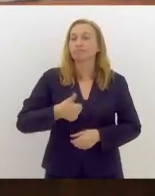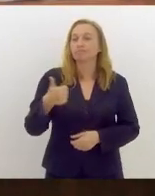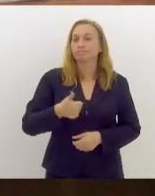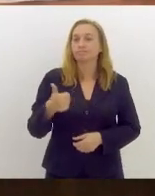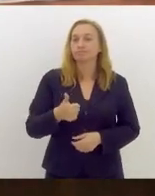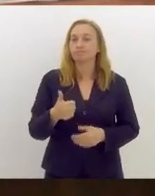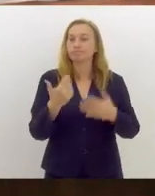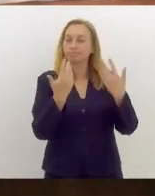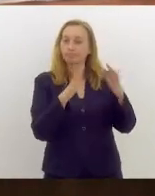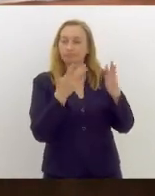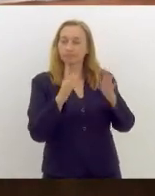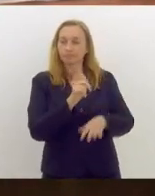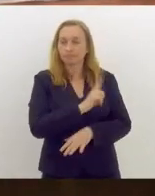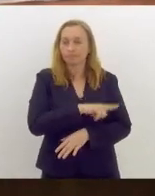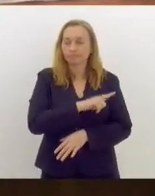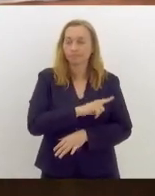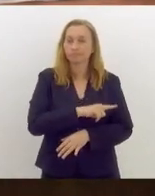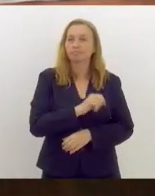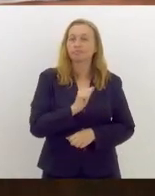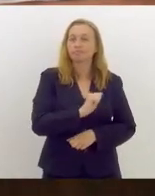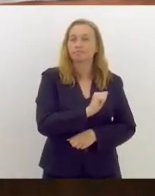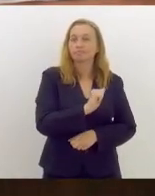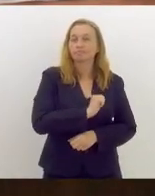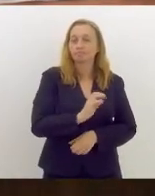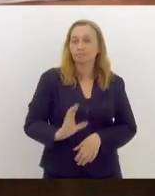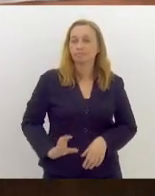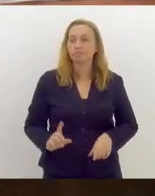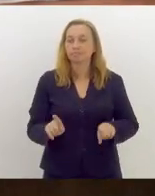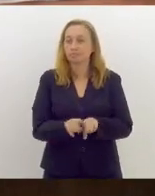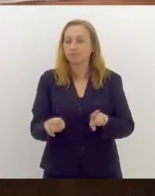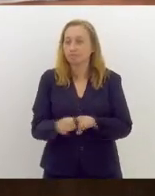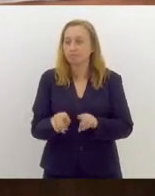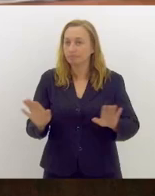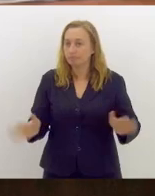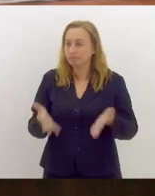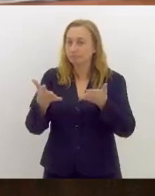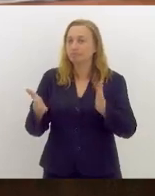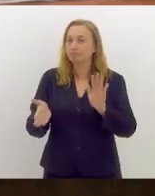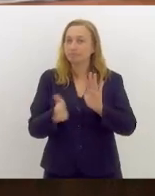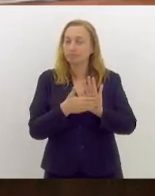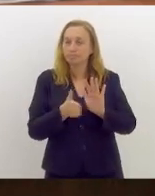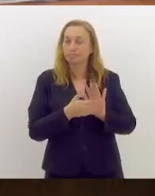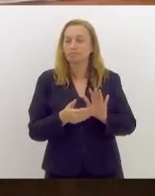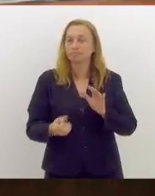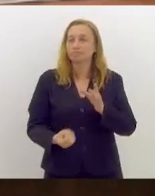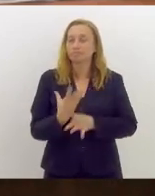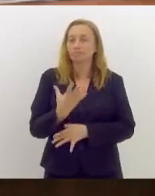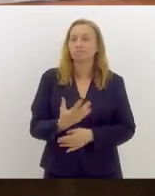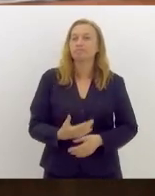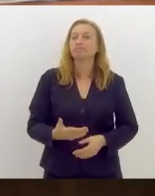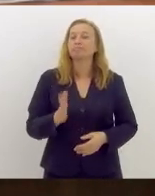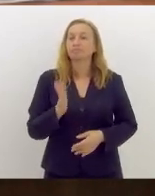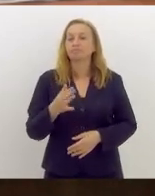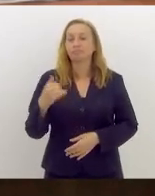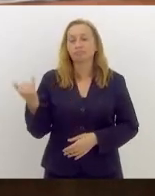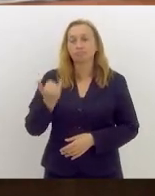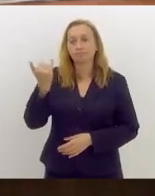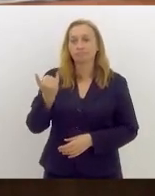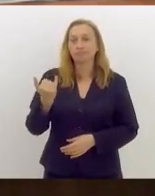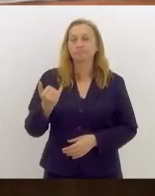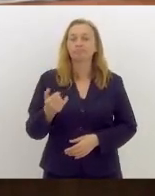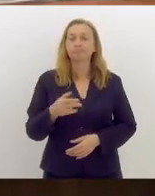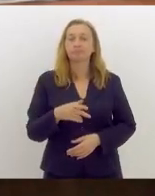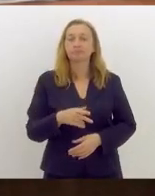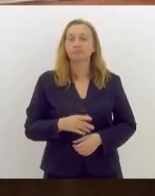a gestão do André como também iniciativa mais uma vez dos autores da proposta a proposta importante como já foi dito aqui que